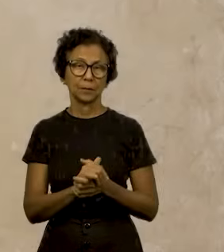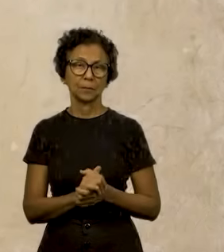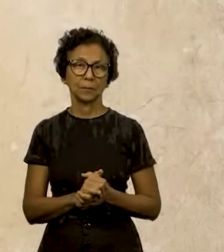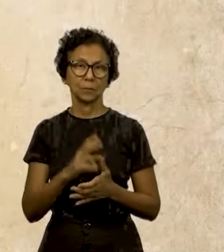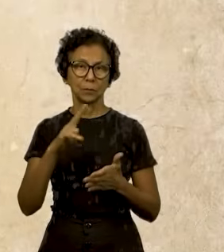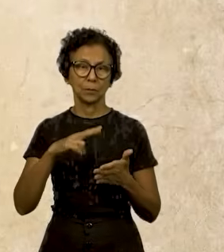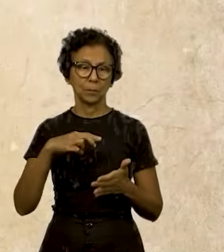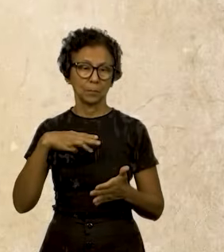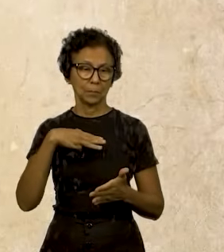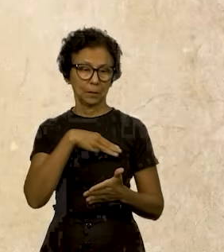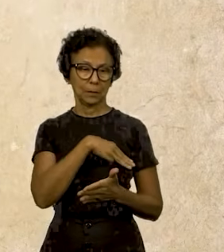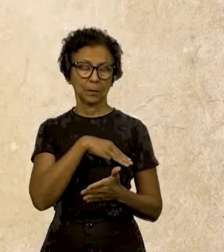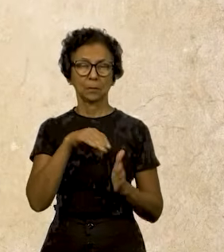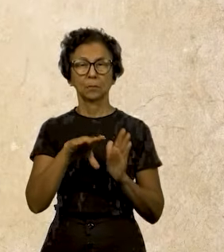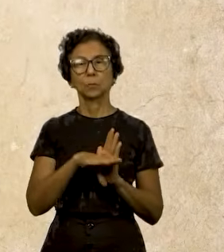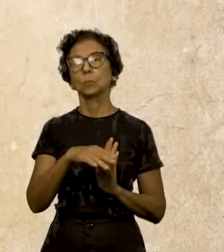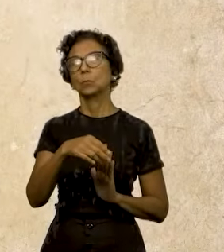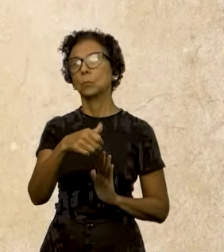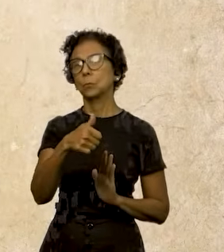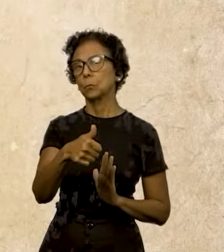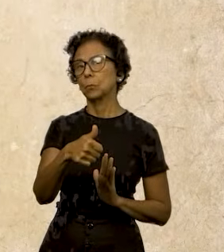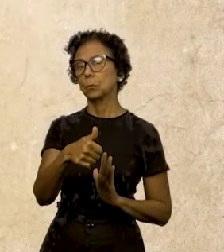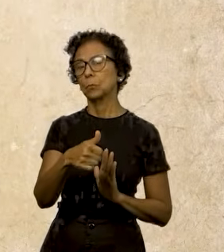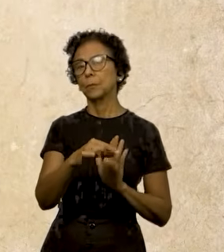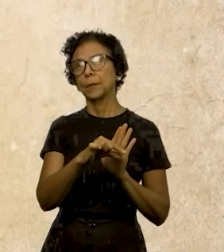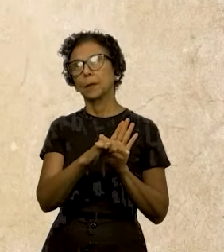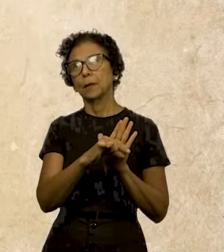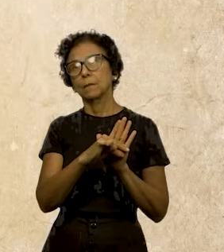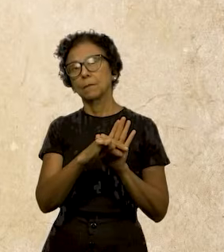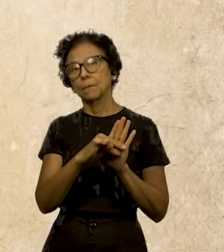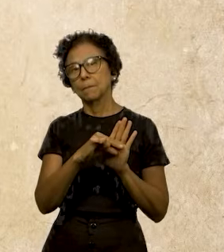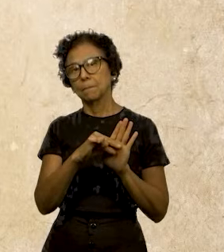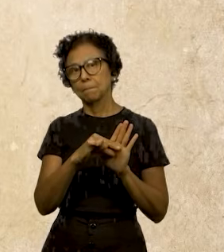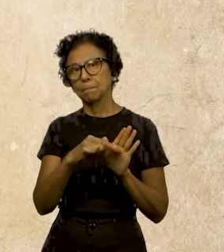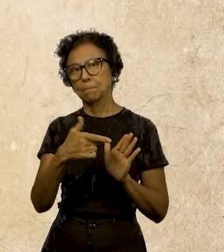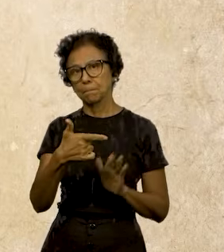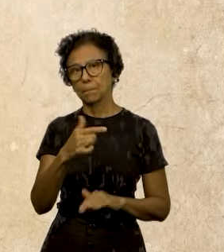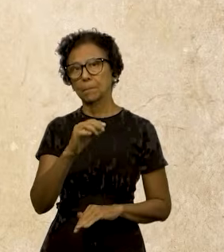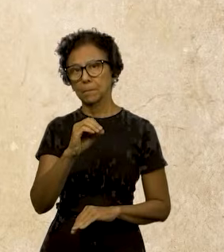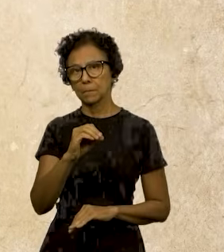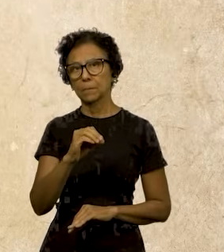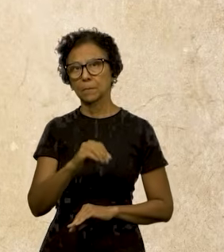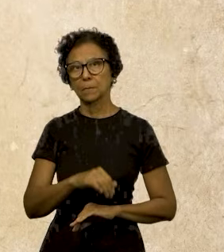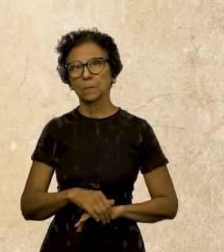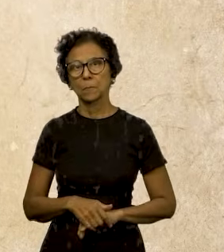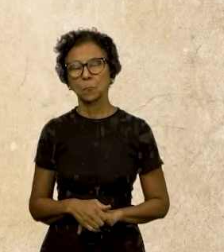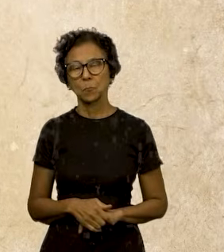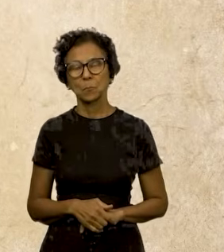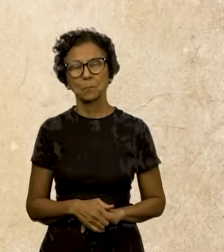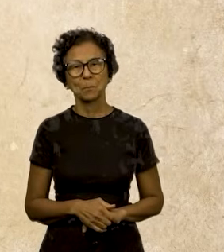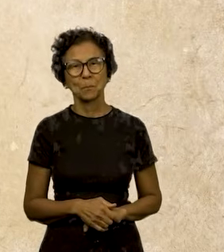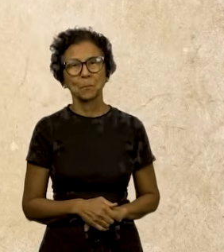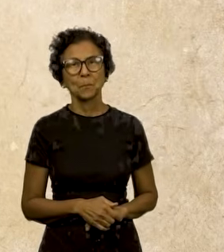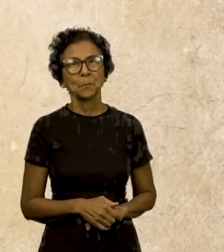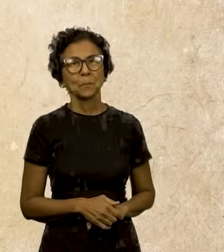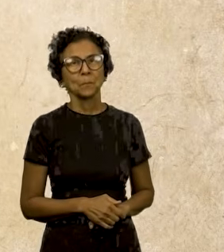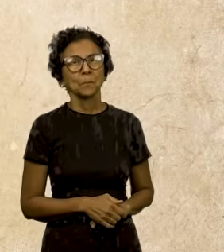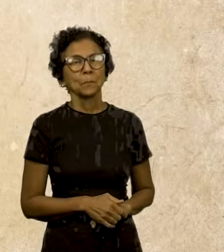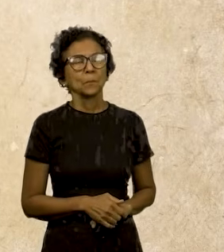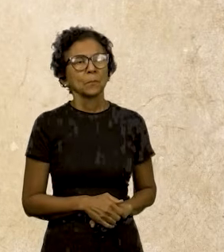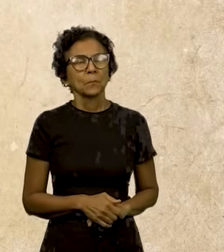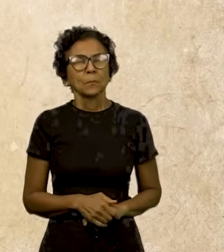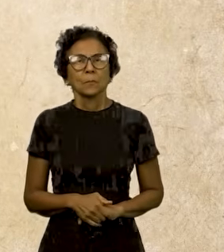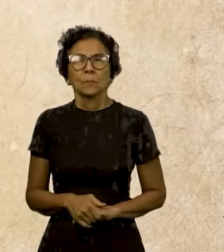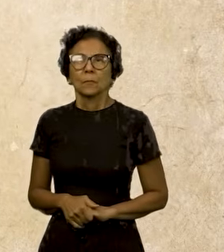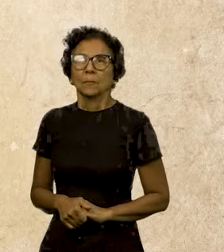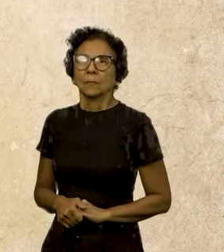lá em Mateus, capítulo 1, no verso 20, que a palavra diz assim: Não temas